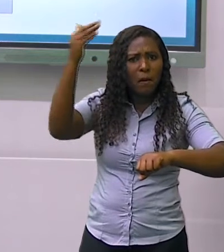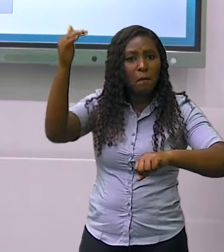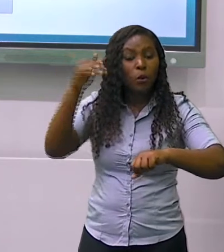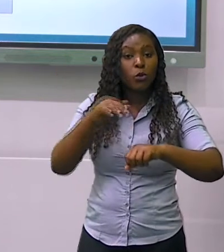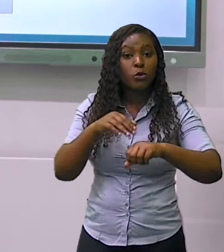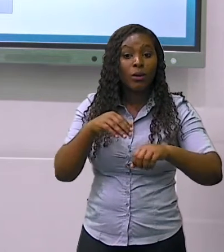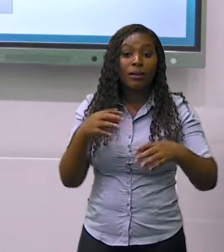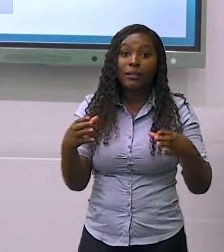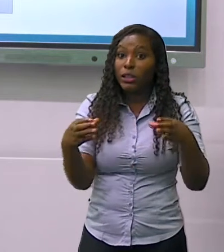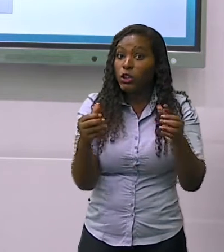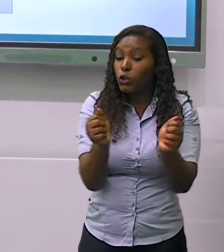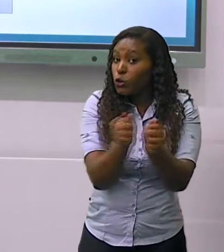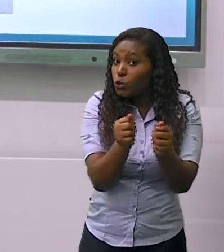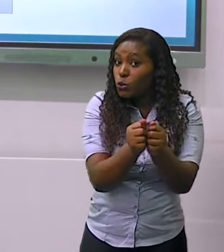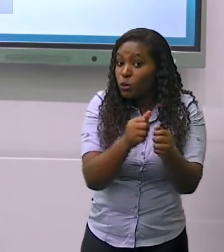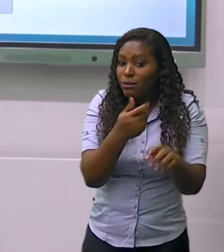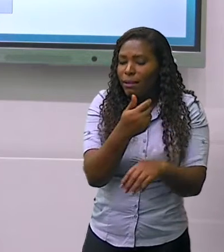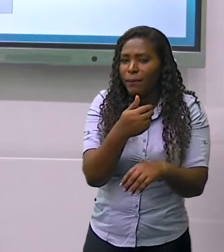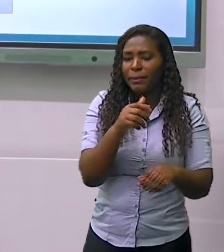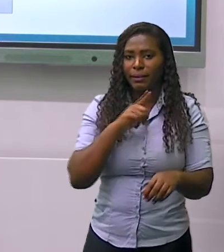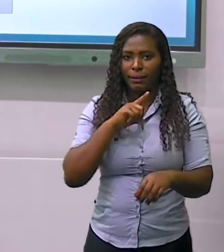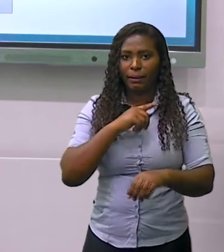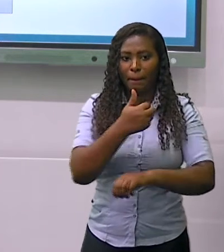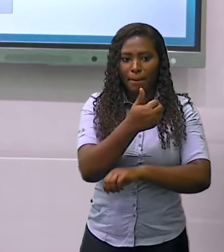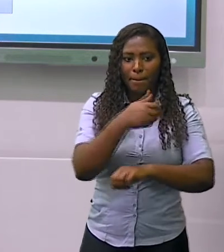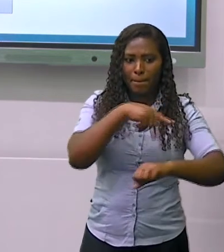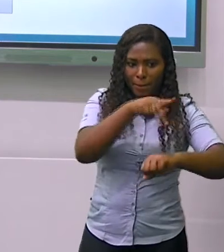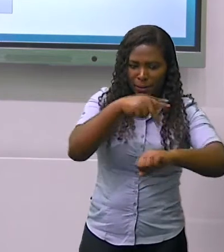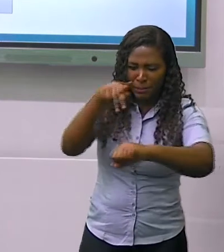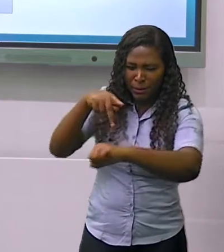de rodovias pavimentadas.